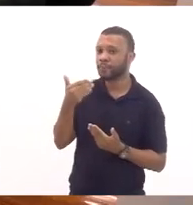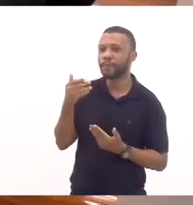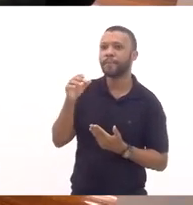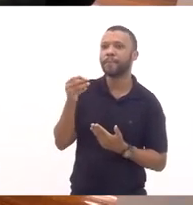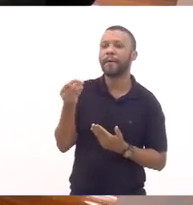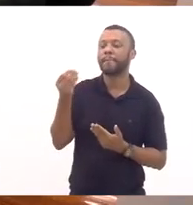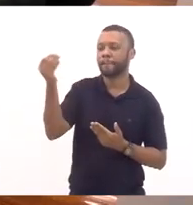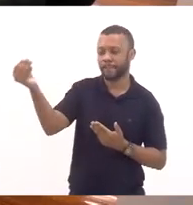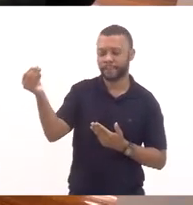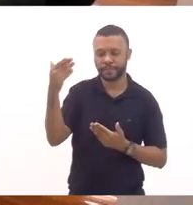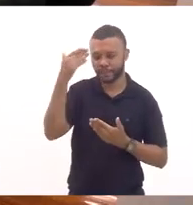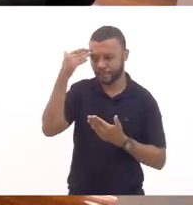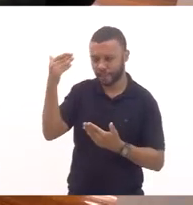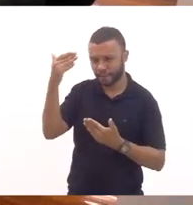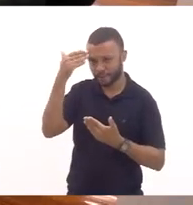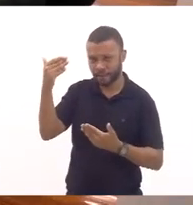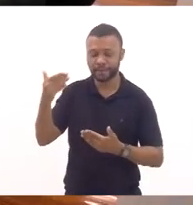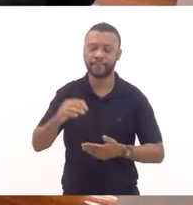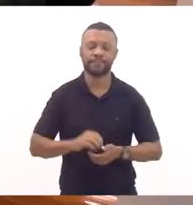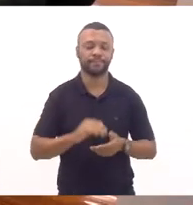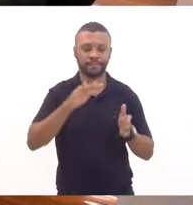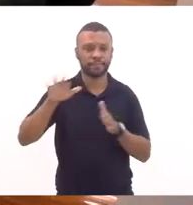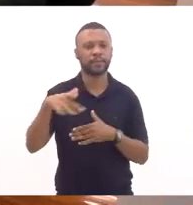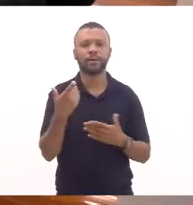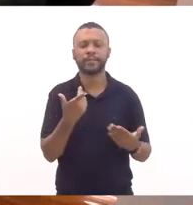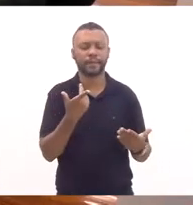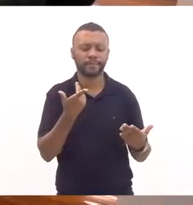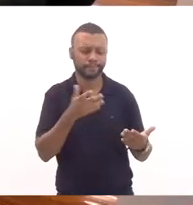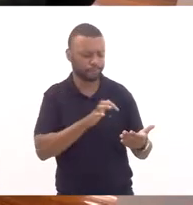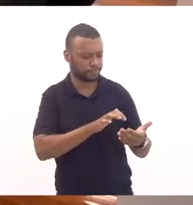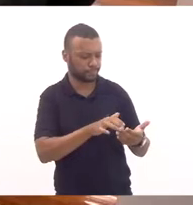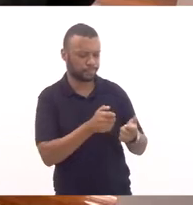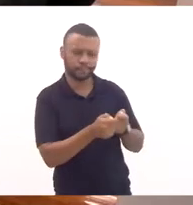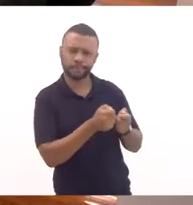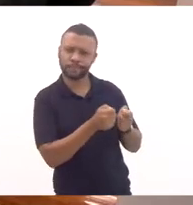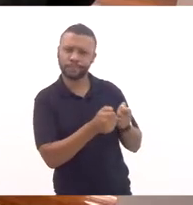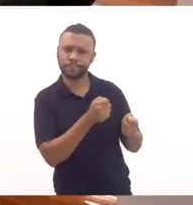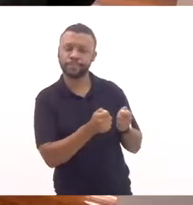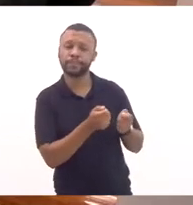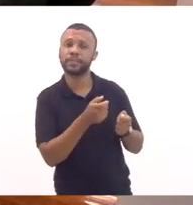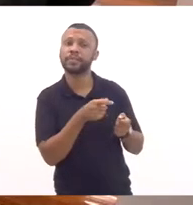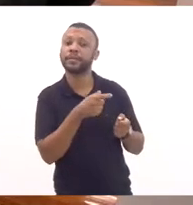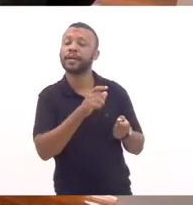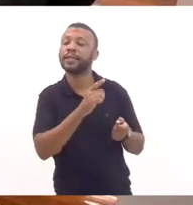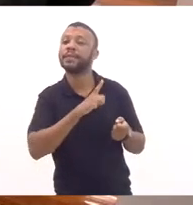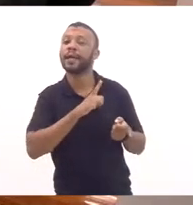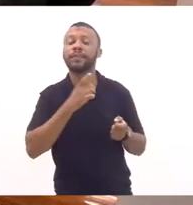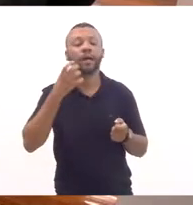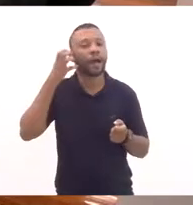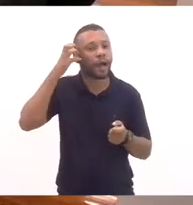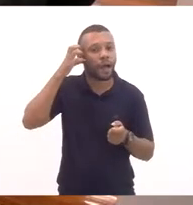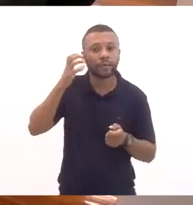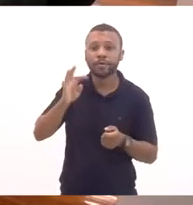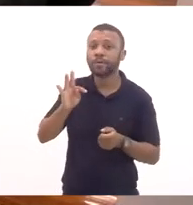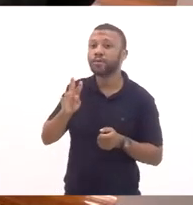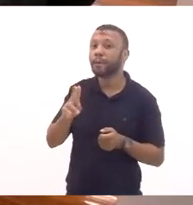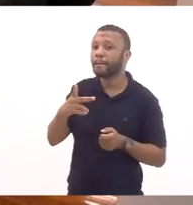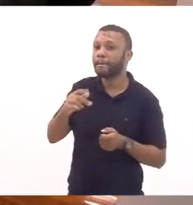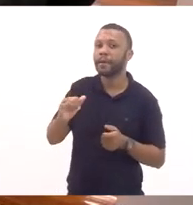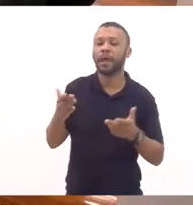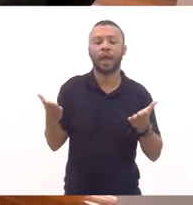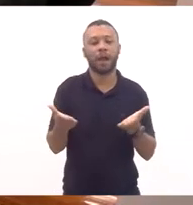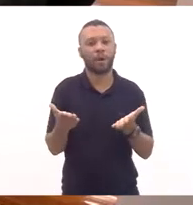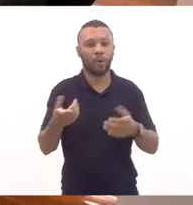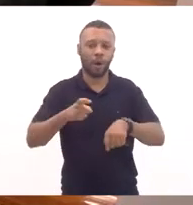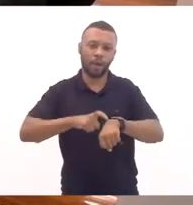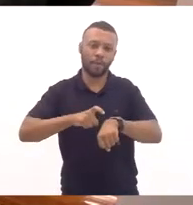É, obrigada, Bárbara. E aí eu estava batendo um papo com o presidente, que está num programa na Rádio Tupi agora. Ele está junto